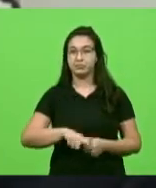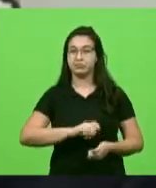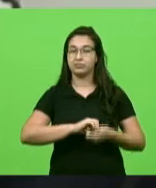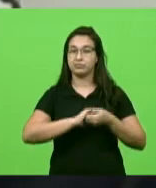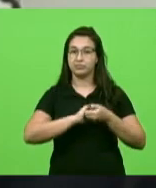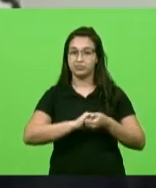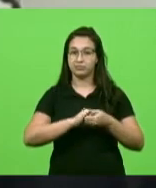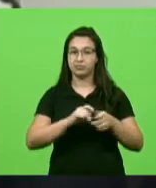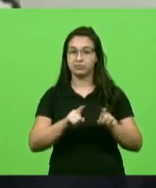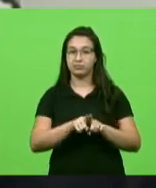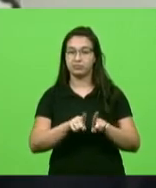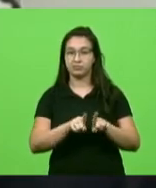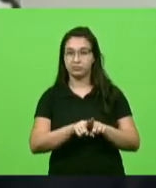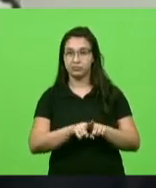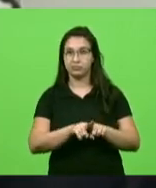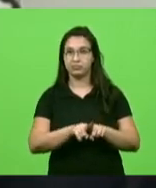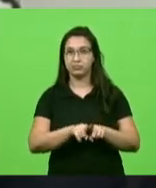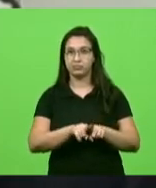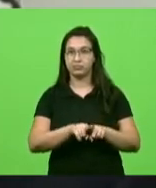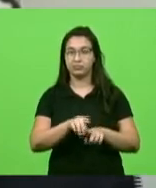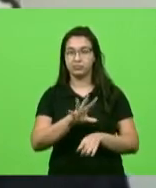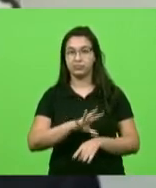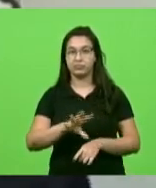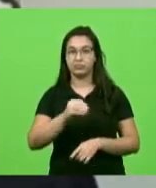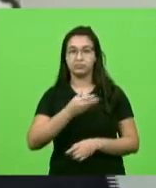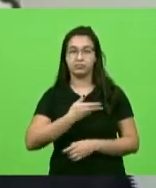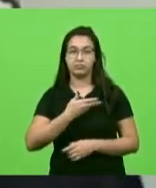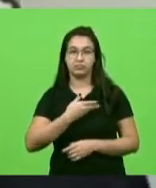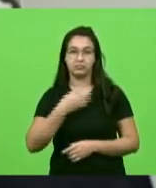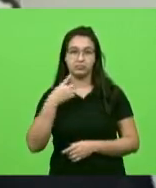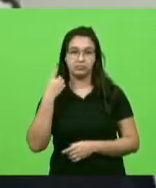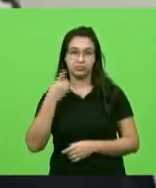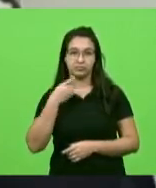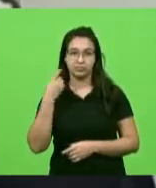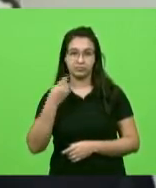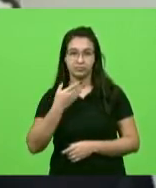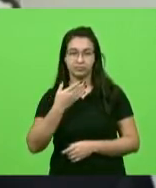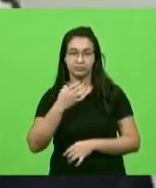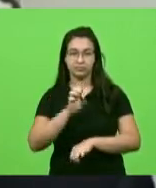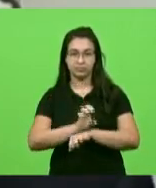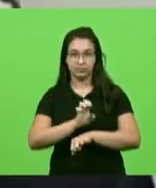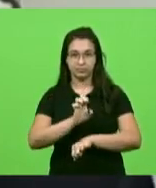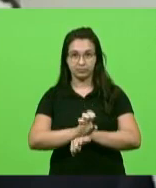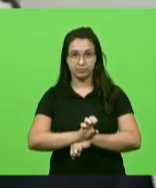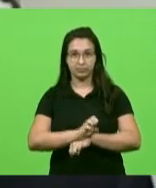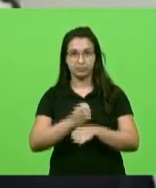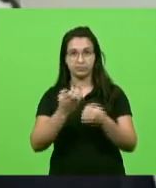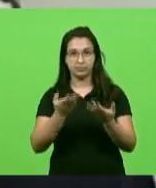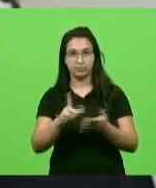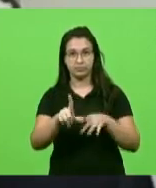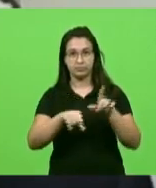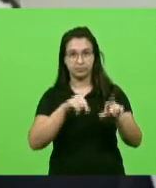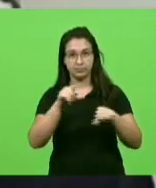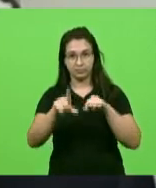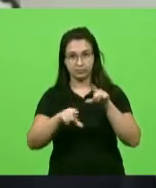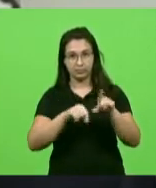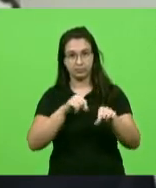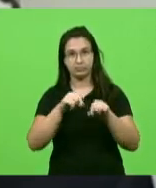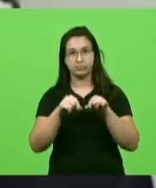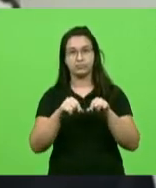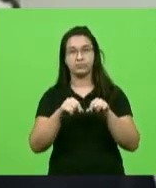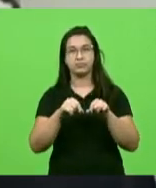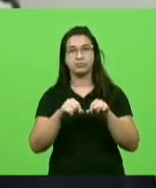também que cumprimento aqui os colegas deputados estaduais e também foram designados Assim como